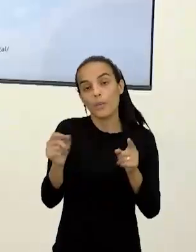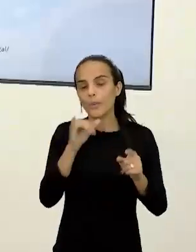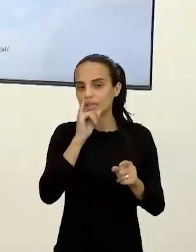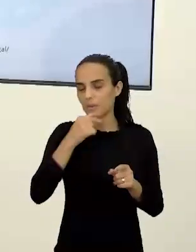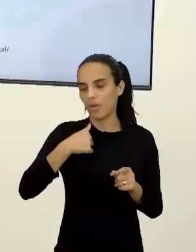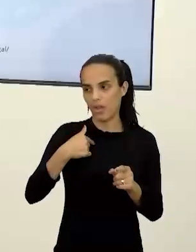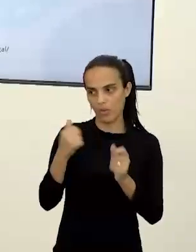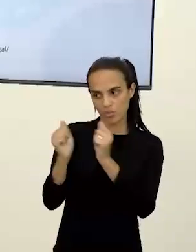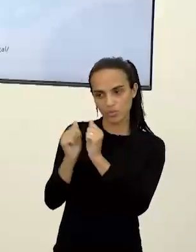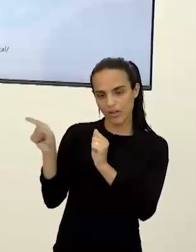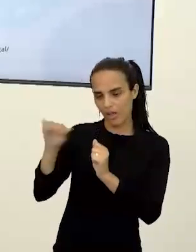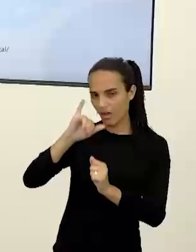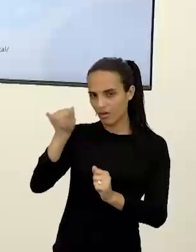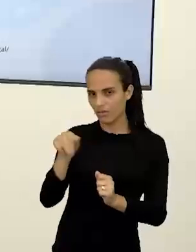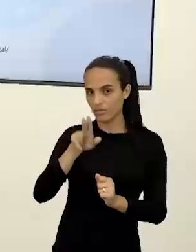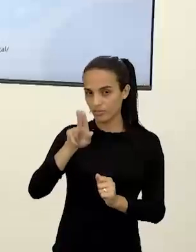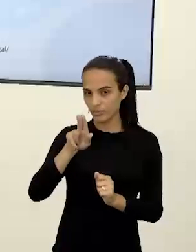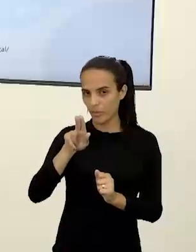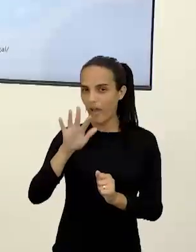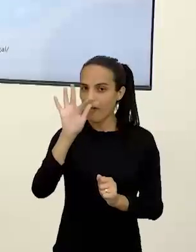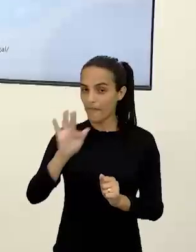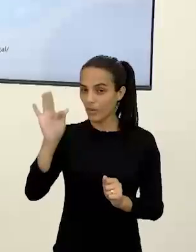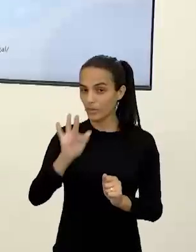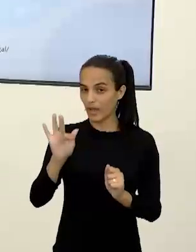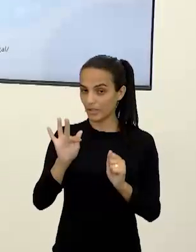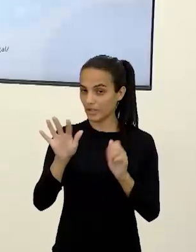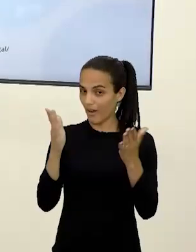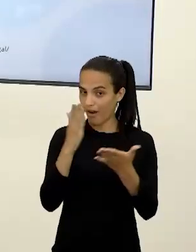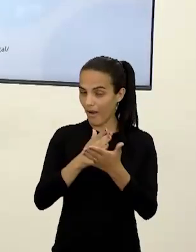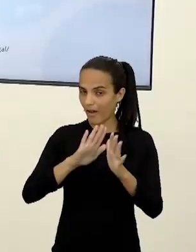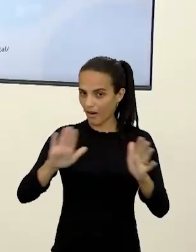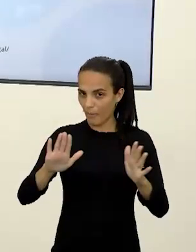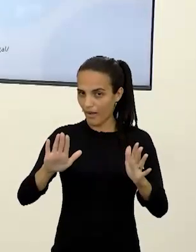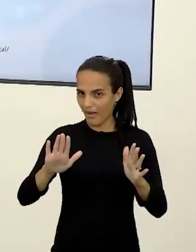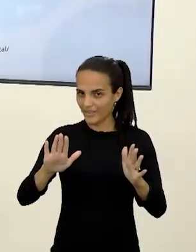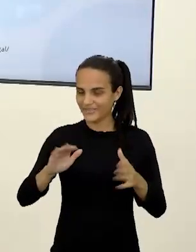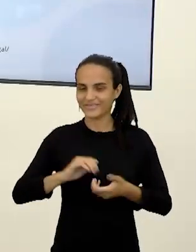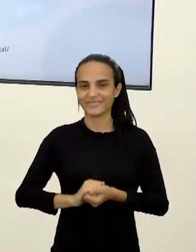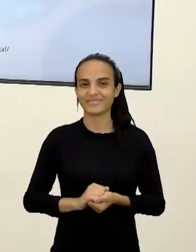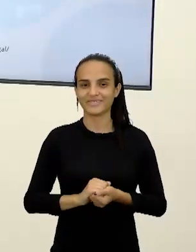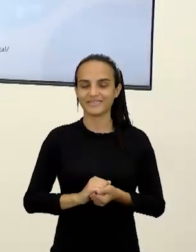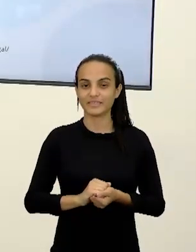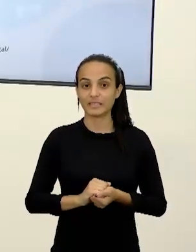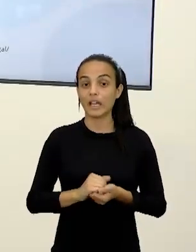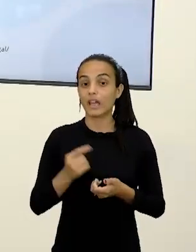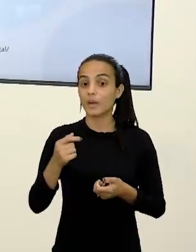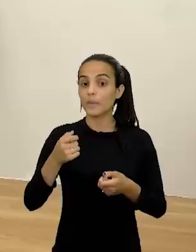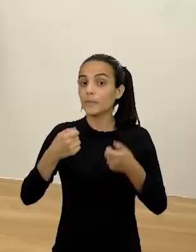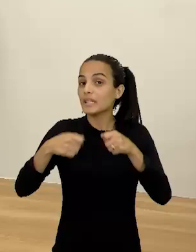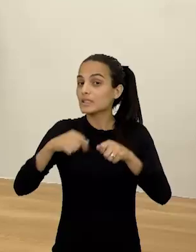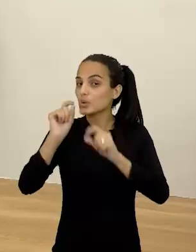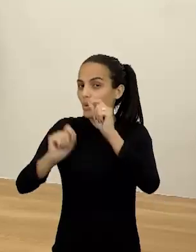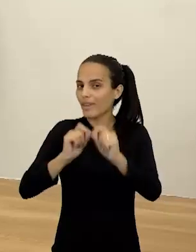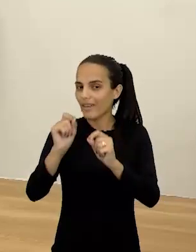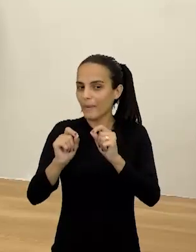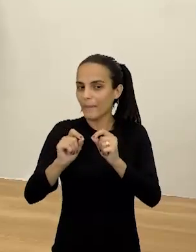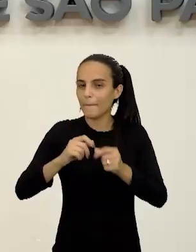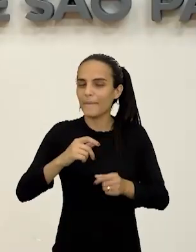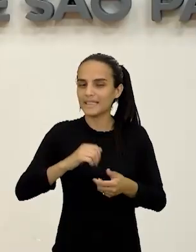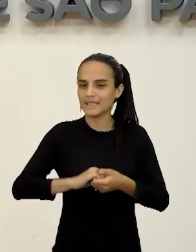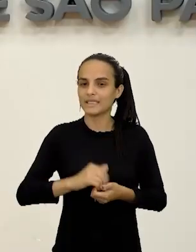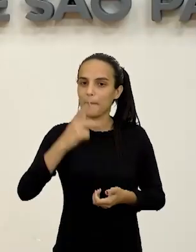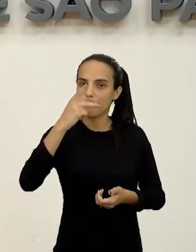Ju, para terminar a faculdade, para eles deixarem a gente embora pela porta, a gente teve que entregar um TCC. Ah,